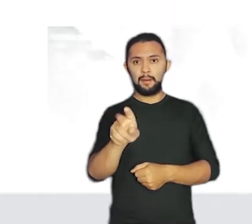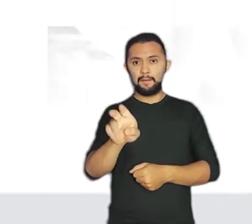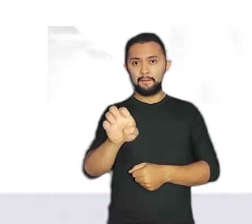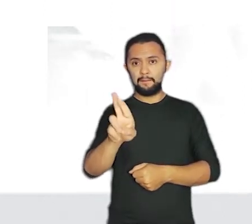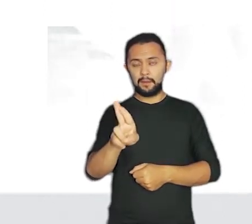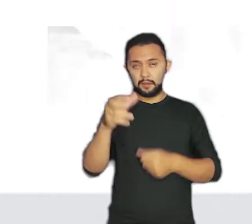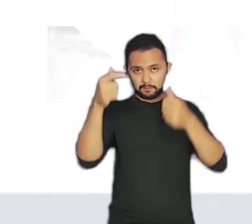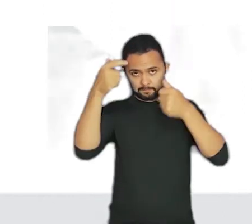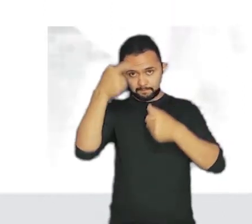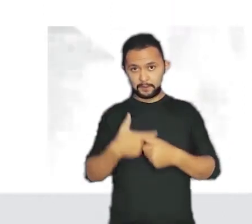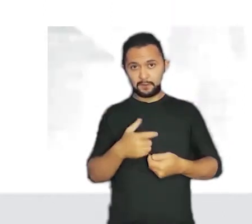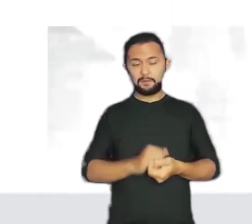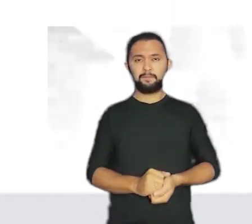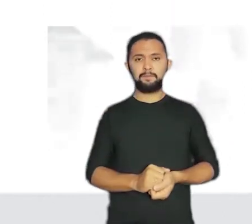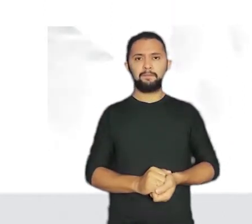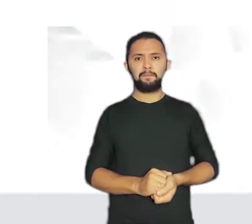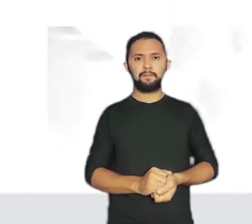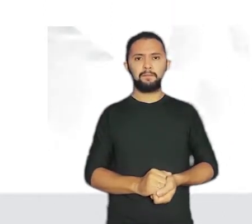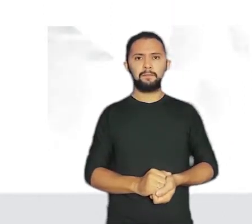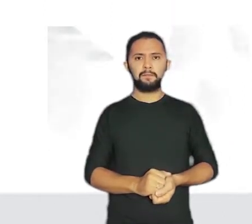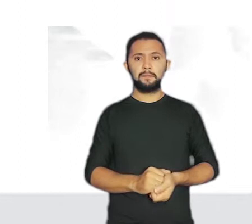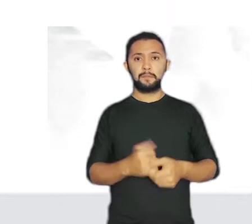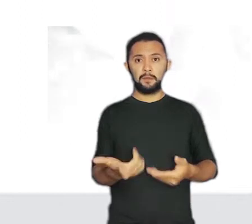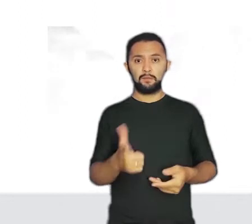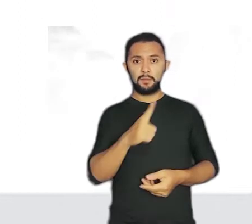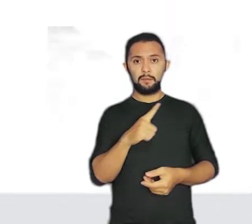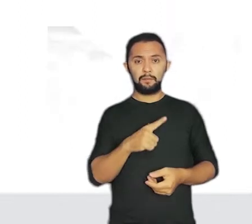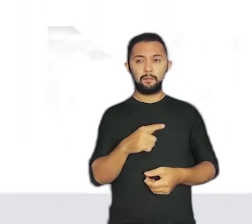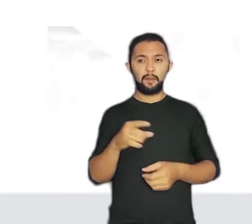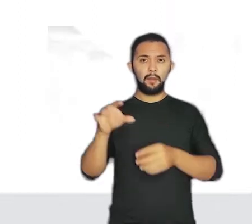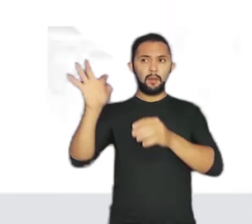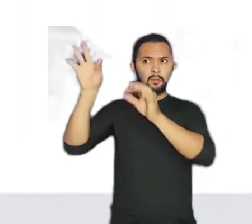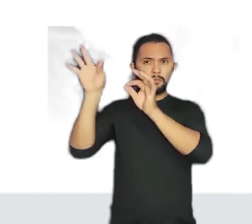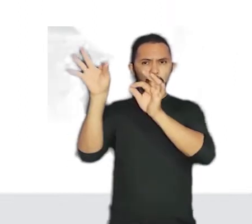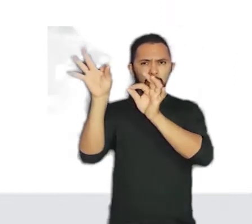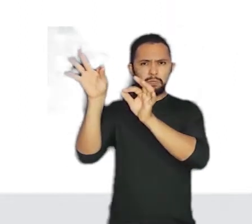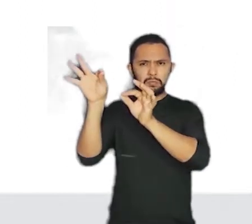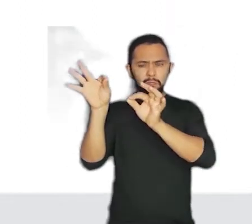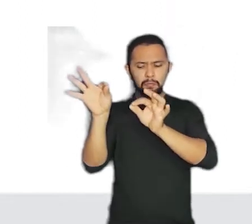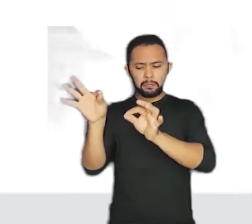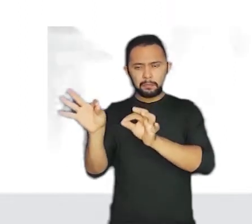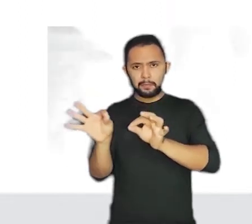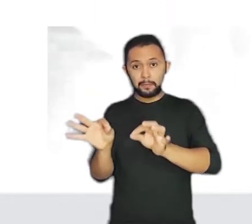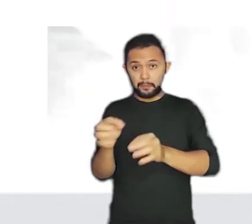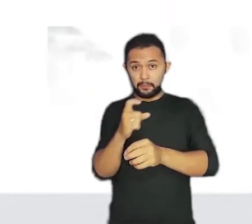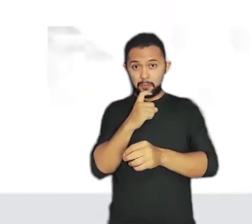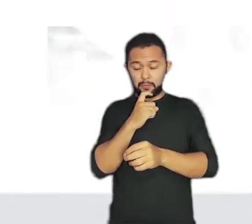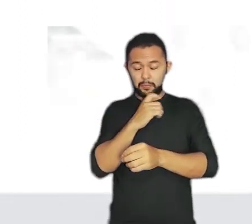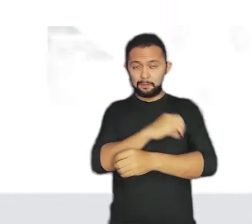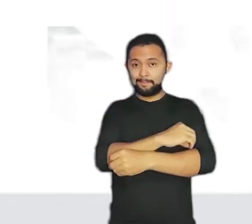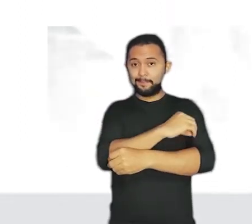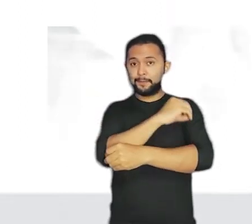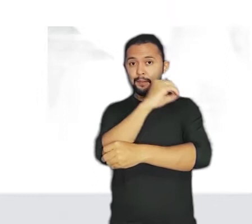tá? Vai ser também uma oração sem sujeito. Então aqui eu tenho, ó, nevou o dia todo. O verbo aqui, nevar. Não tem